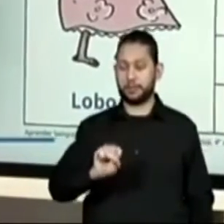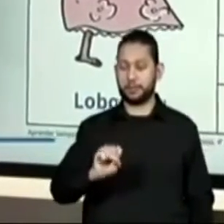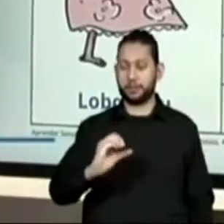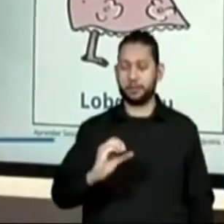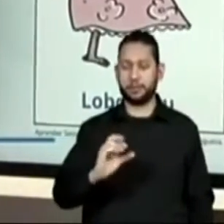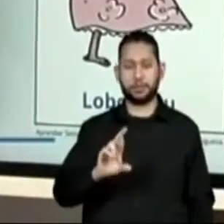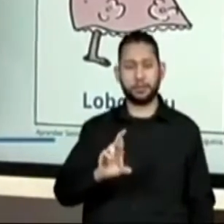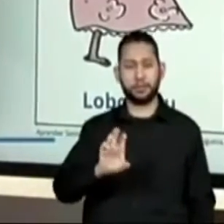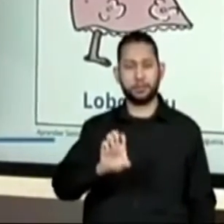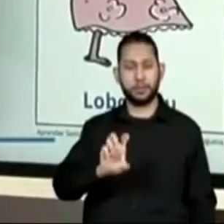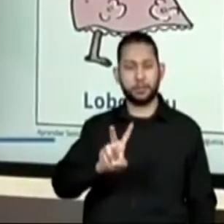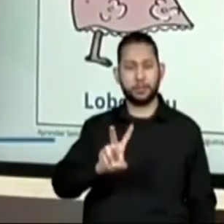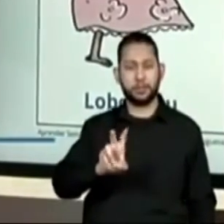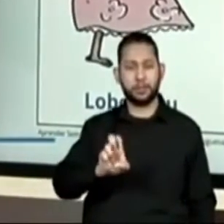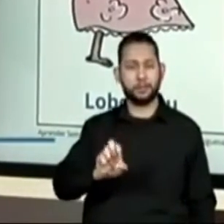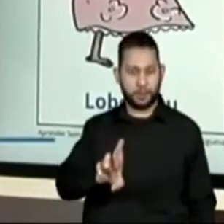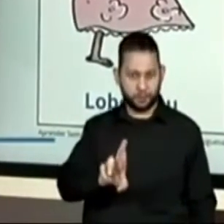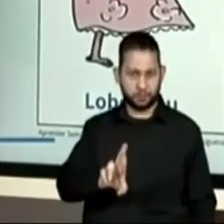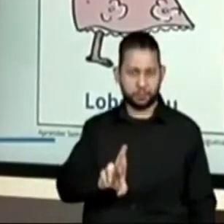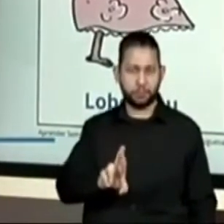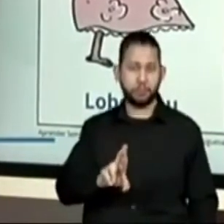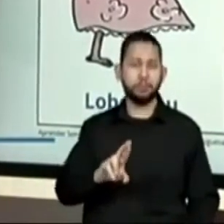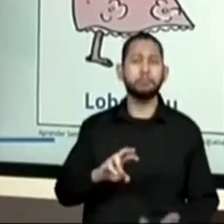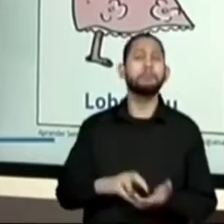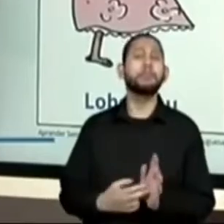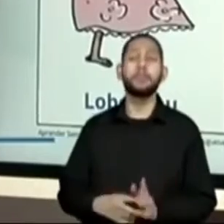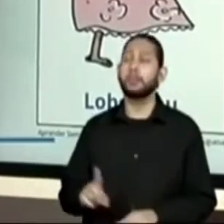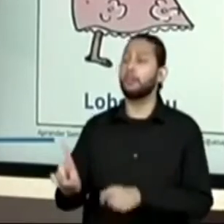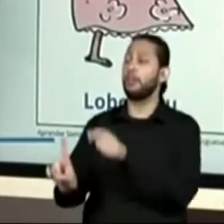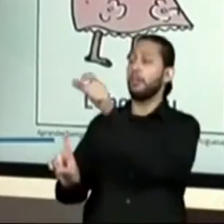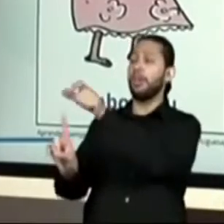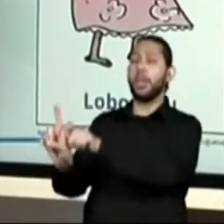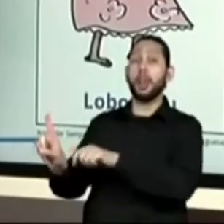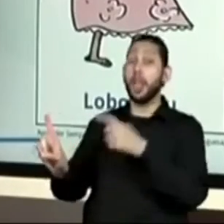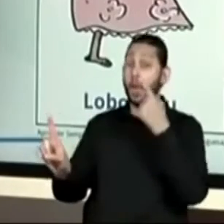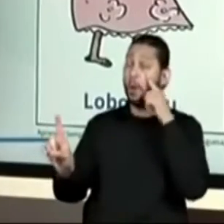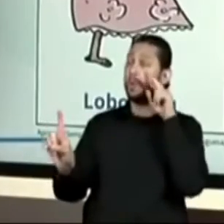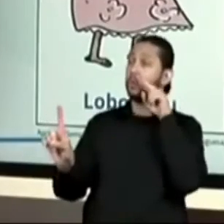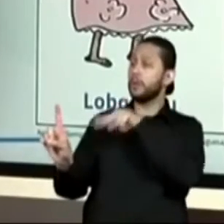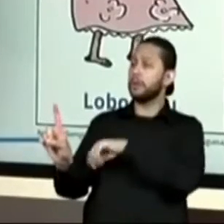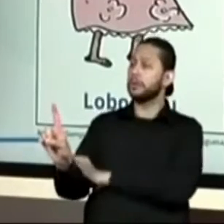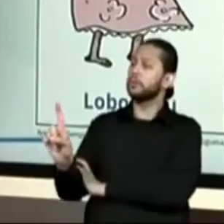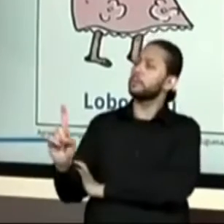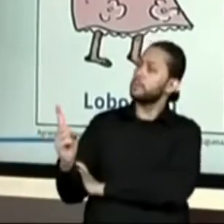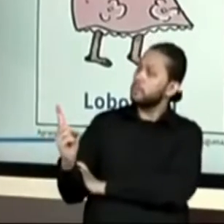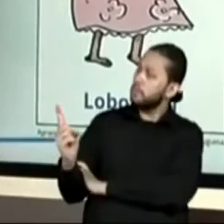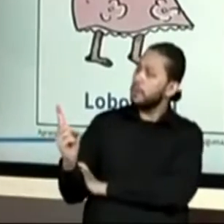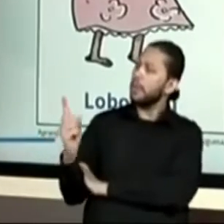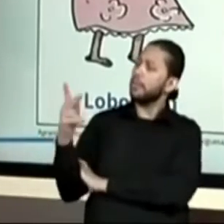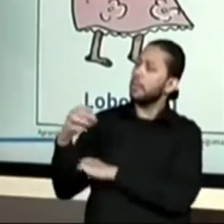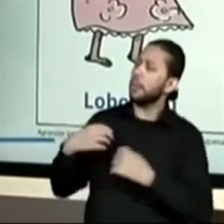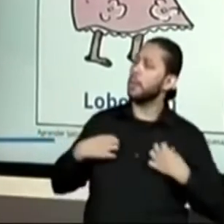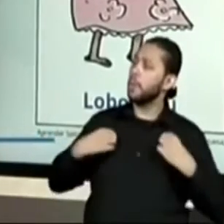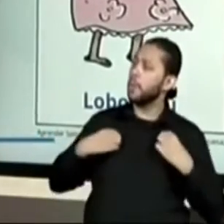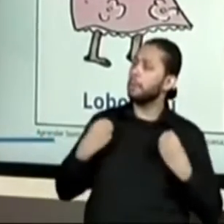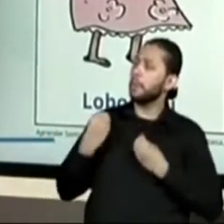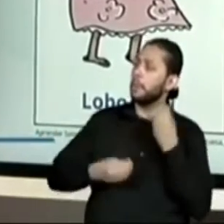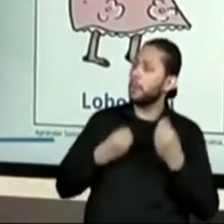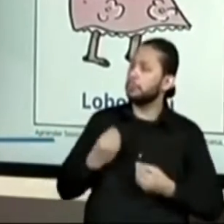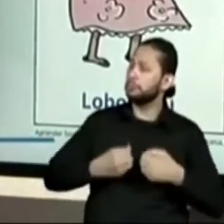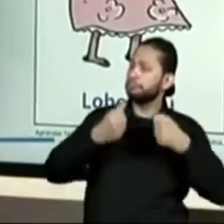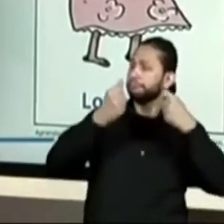para descrever os personagens? Nós trabalhamos isso numa aula da sequência 1. Quem lembra? O que é